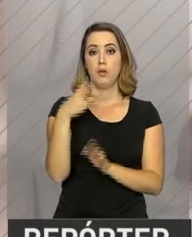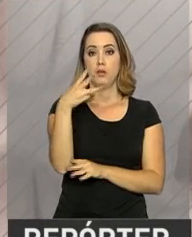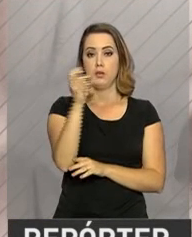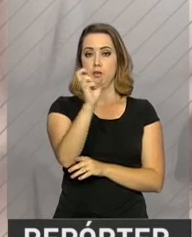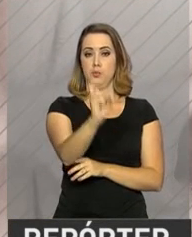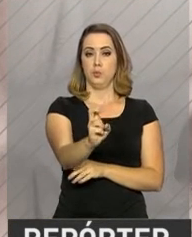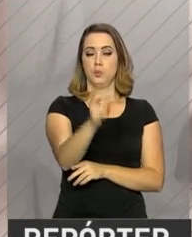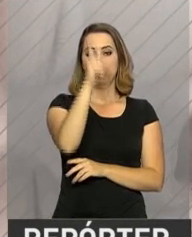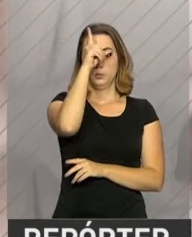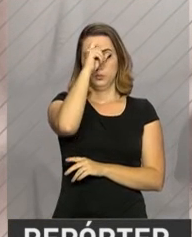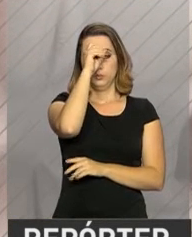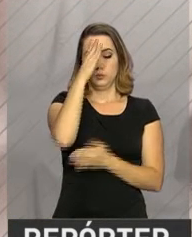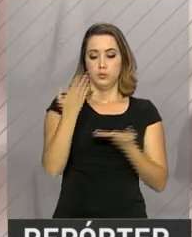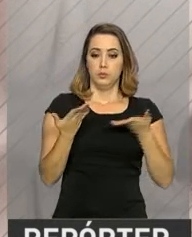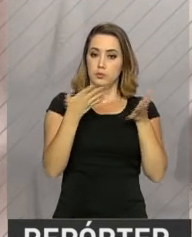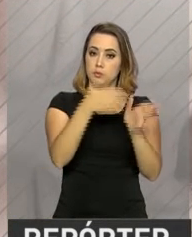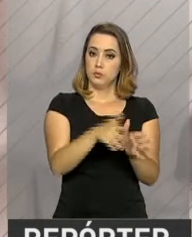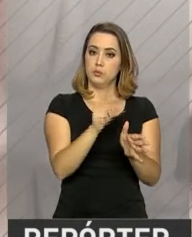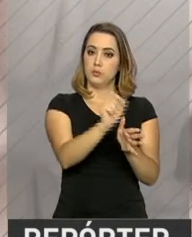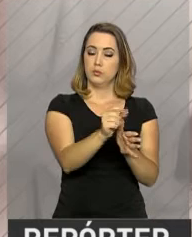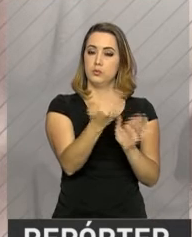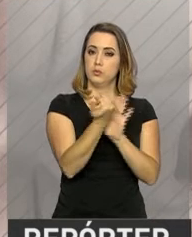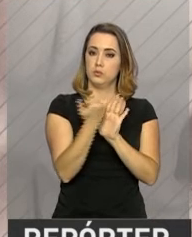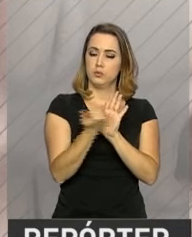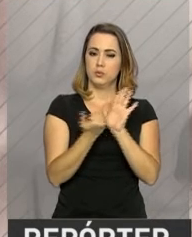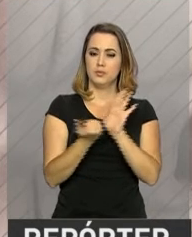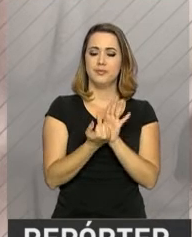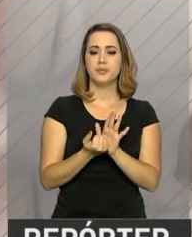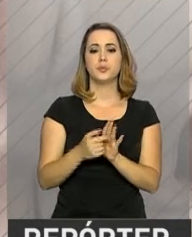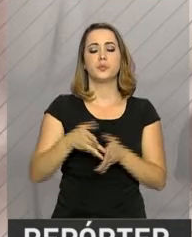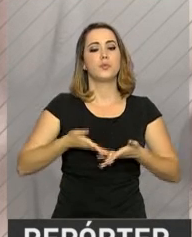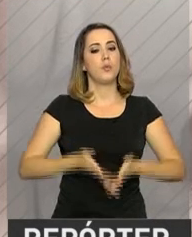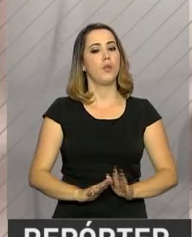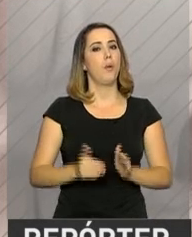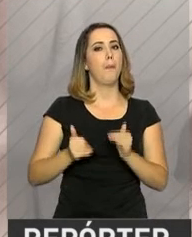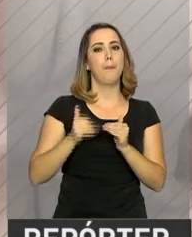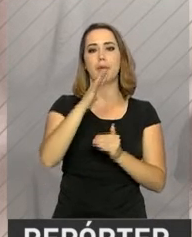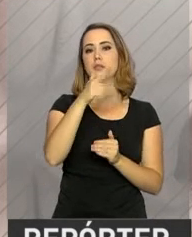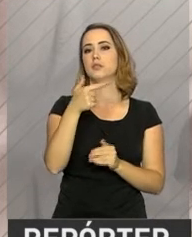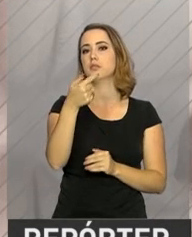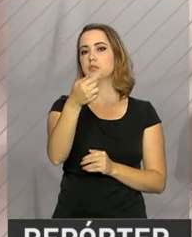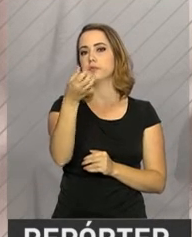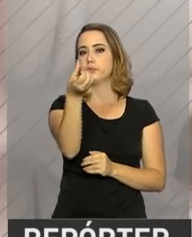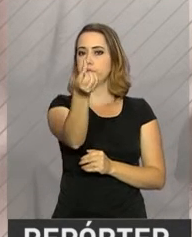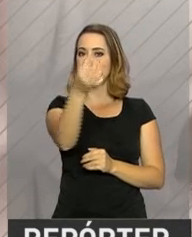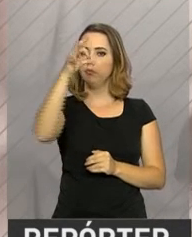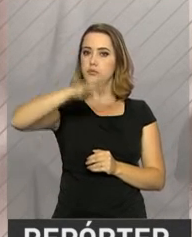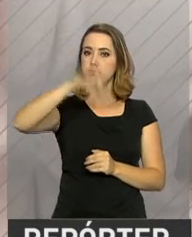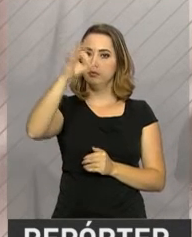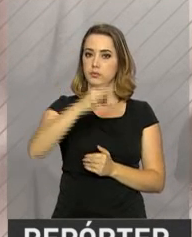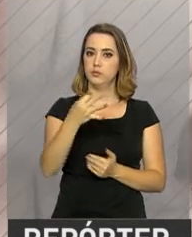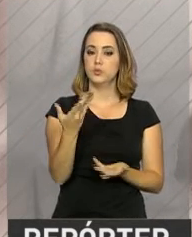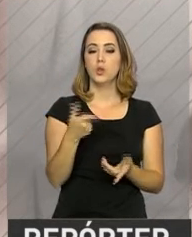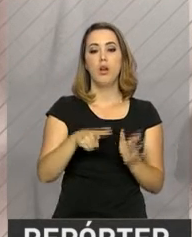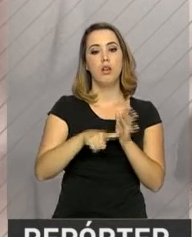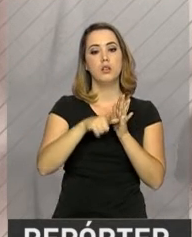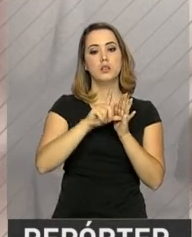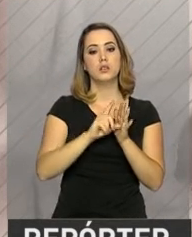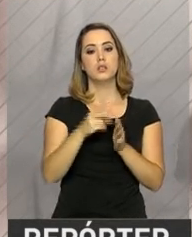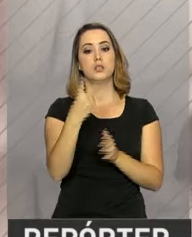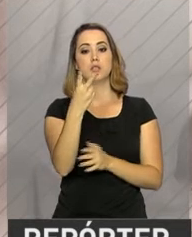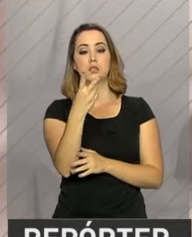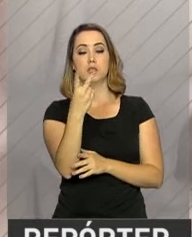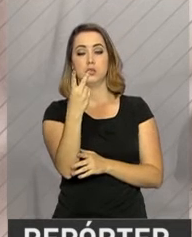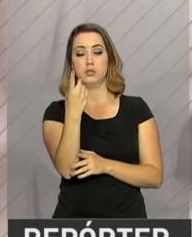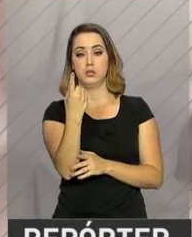hospitais que participaram do projeto os partos normais tiveram aumento de 76% passando de 21